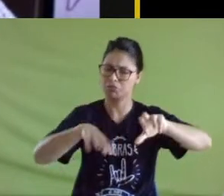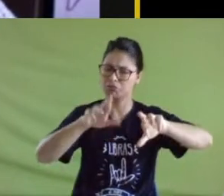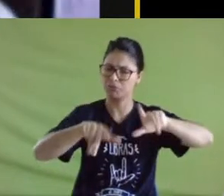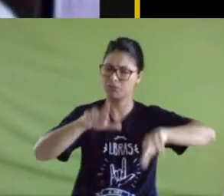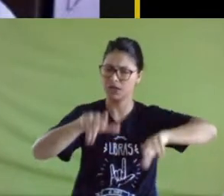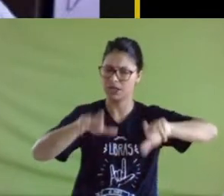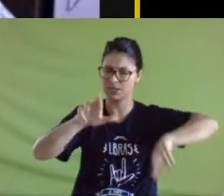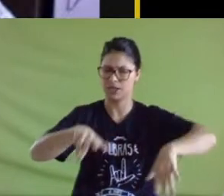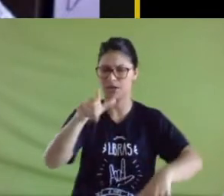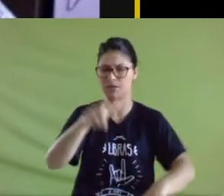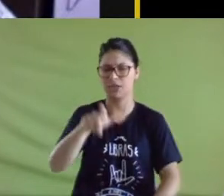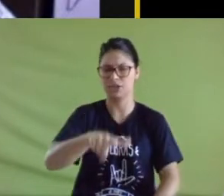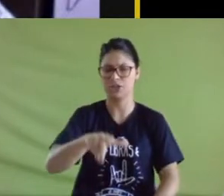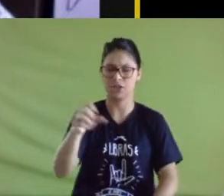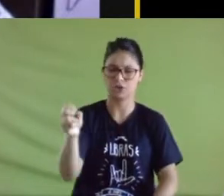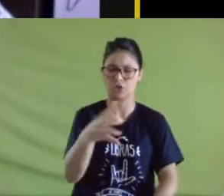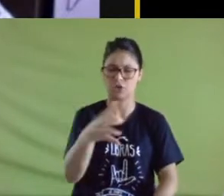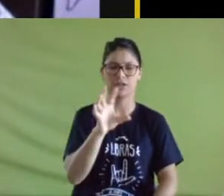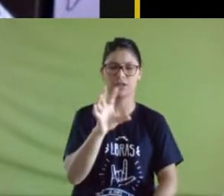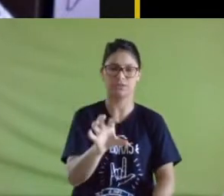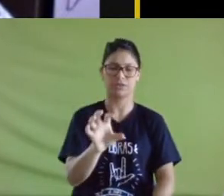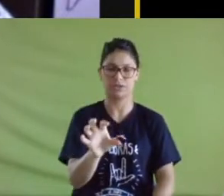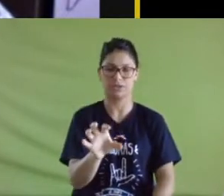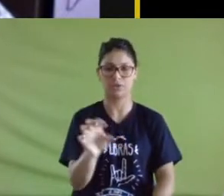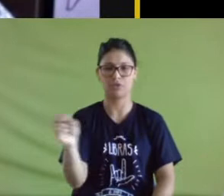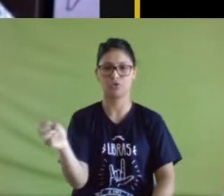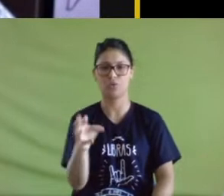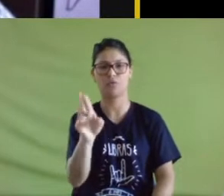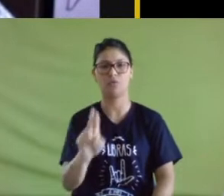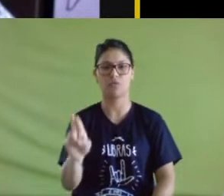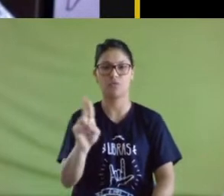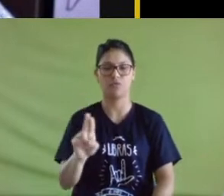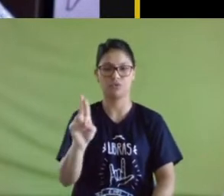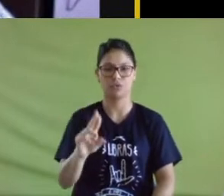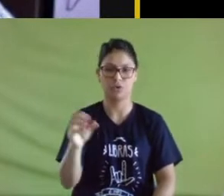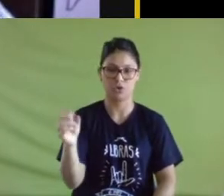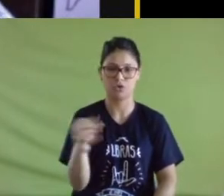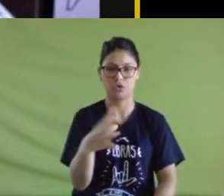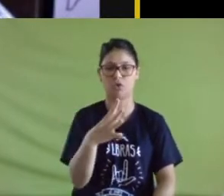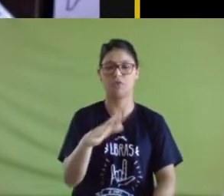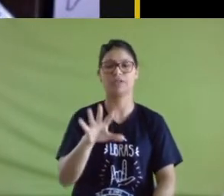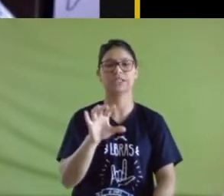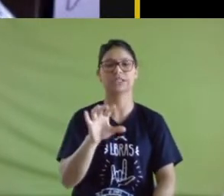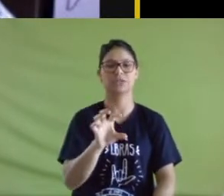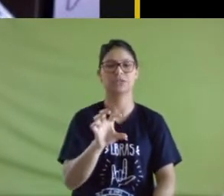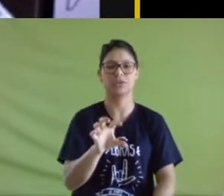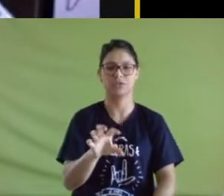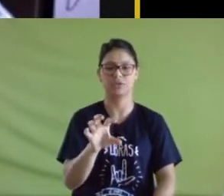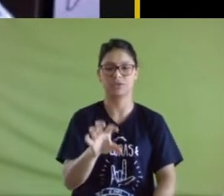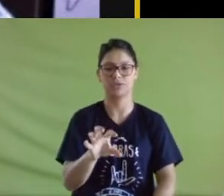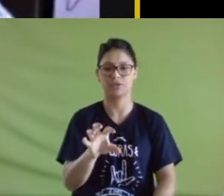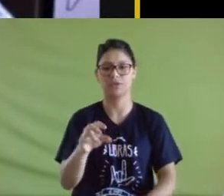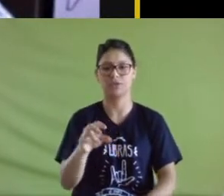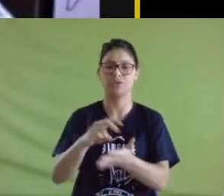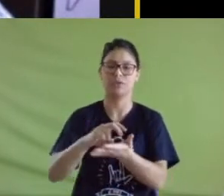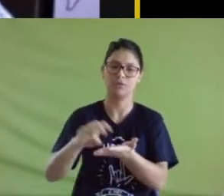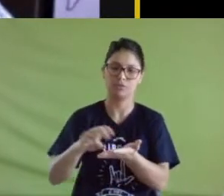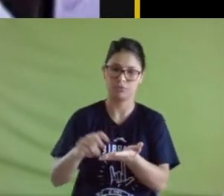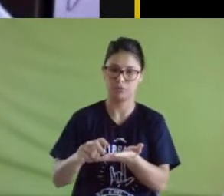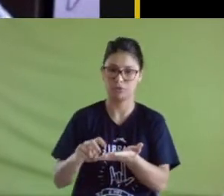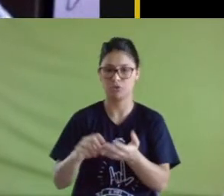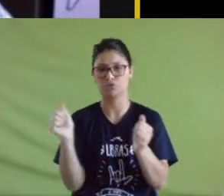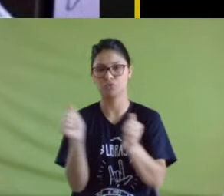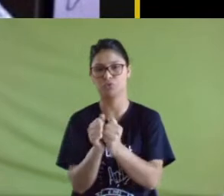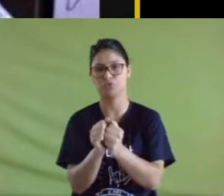na nova situação. Então, quer dizer, o novo uso, a nova situação, imprimiu ao